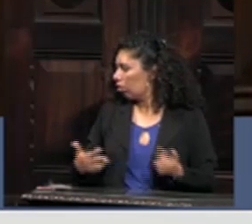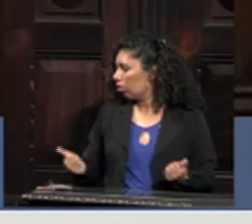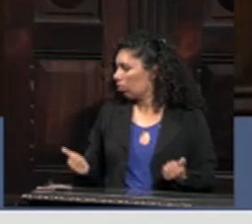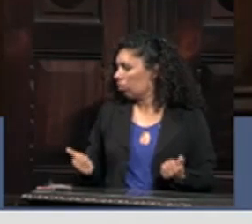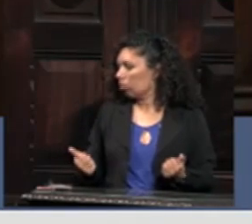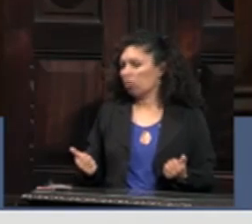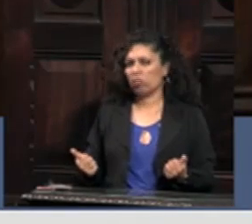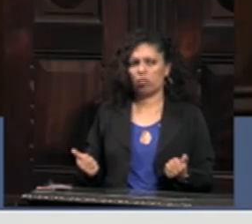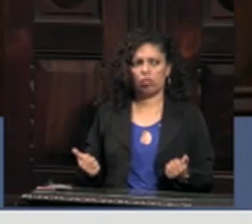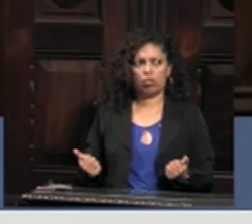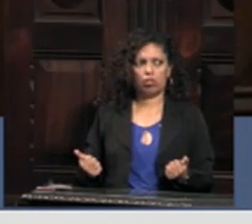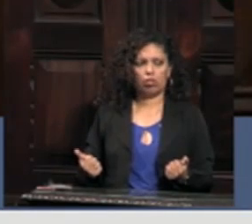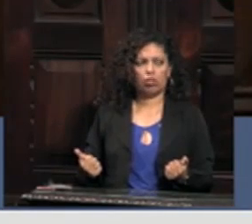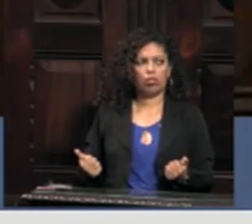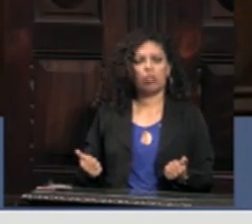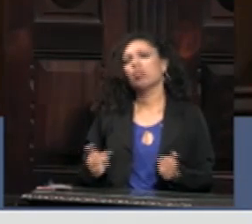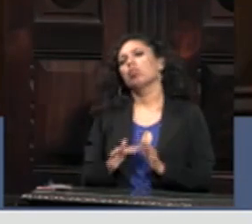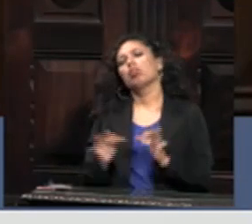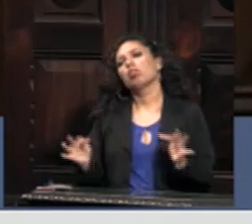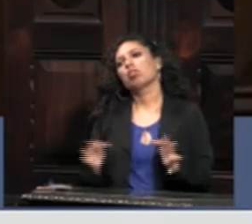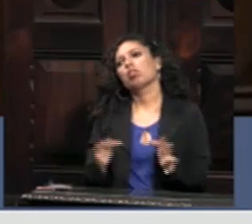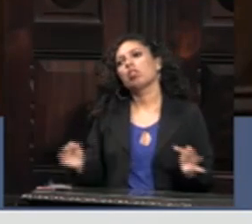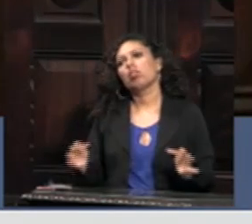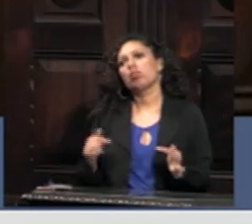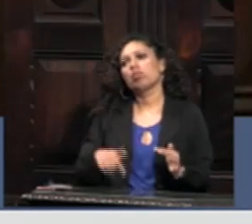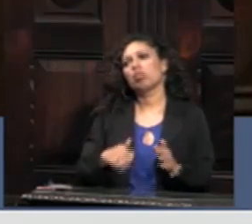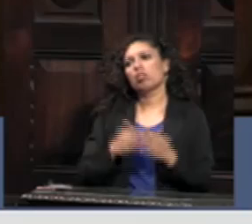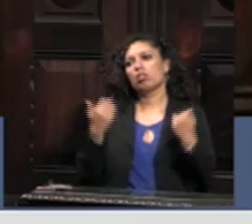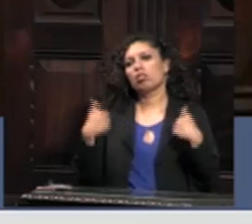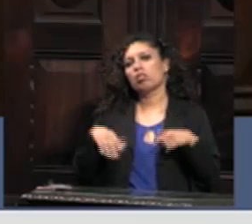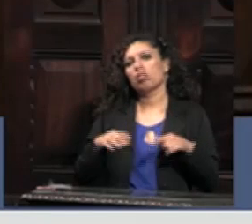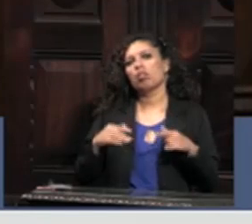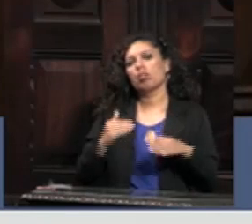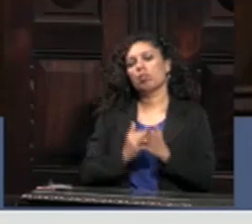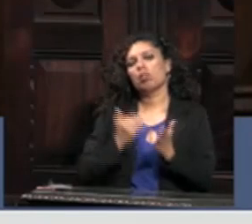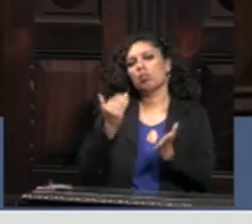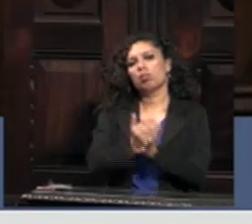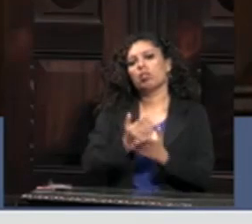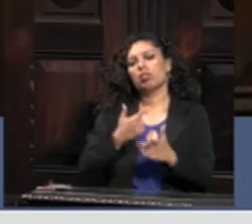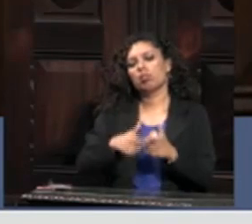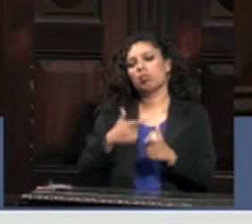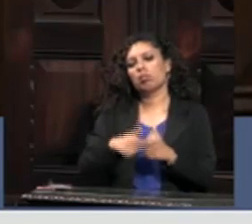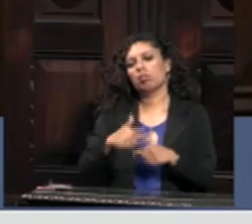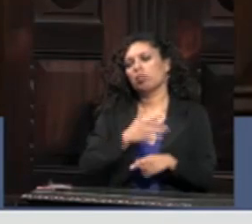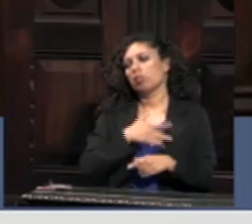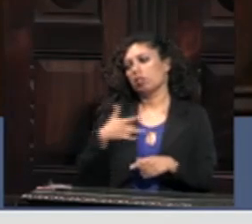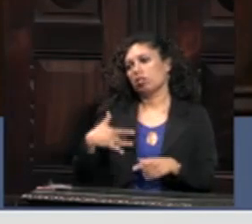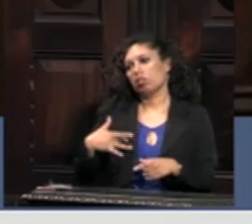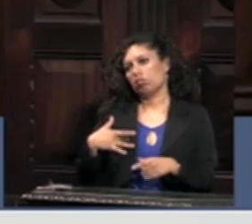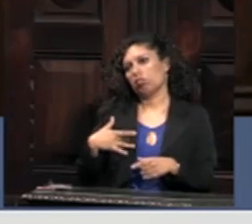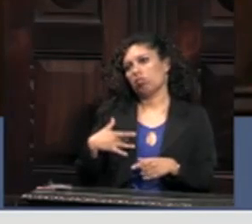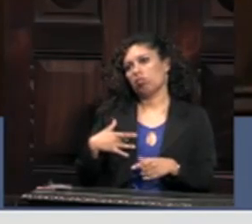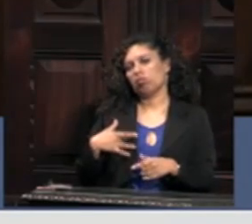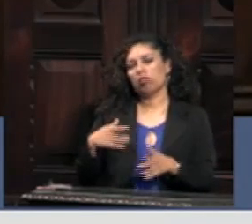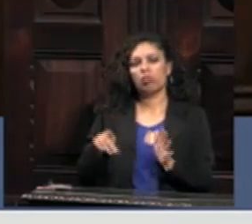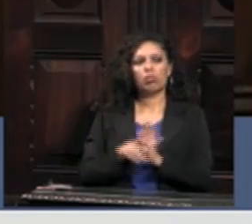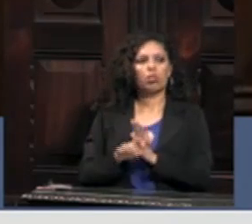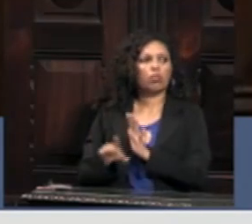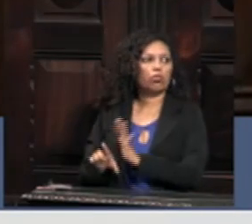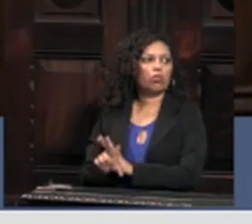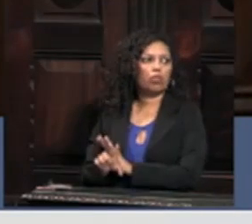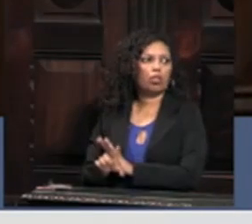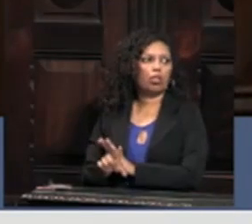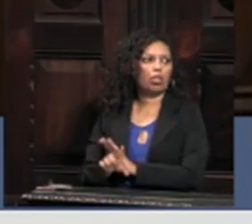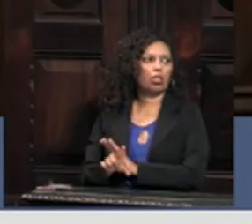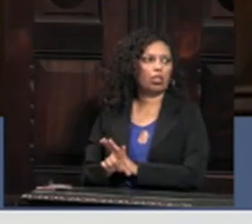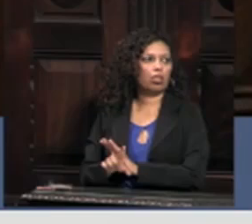dúvida nenhuma, para aumentar o caos da saúde pública. Infelizmente, esse projeto, ele